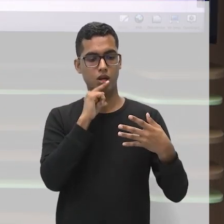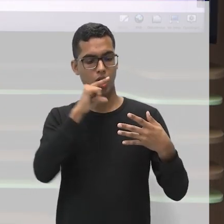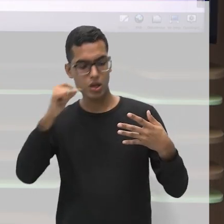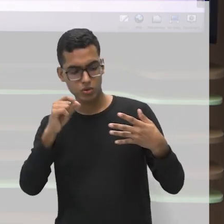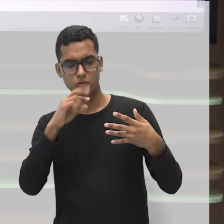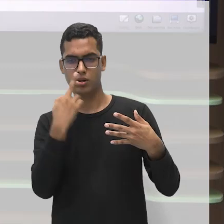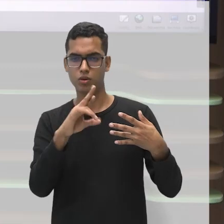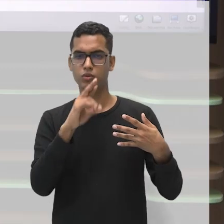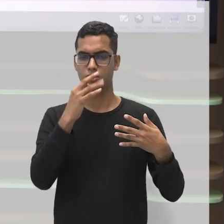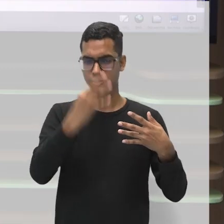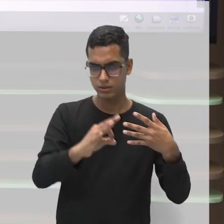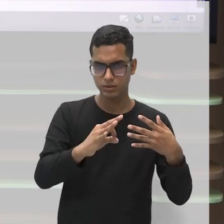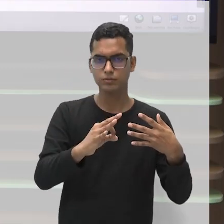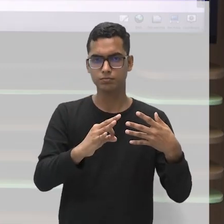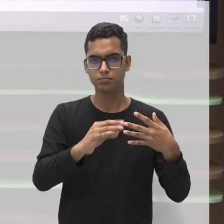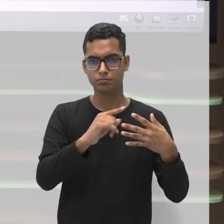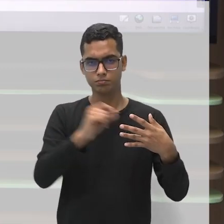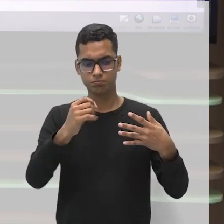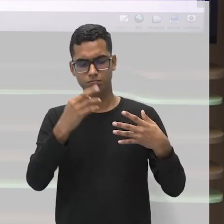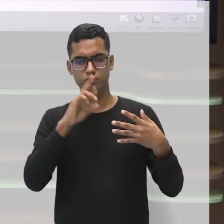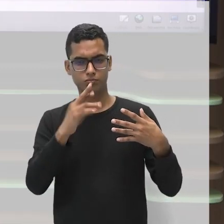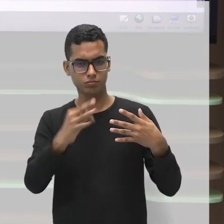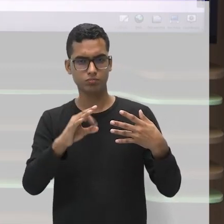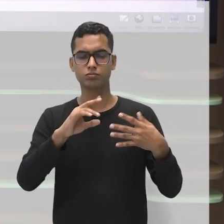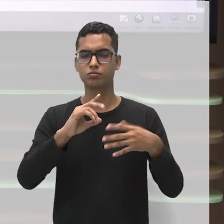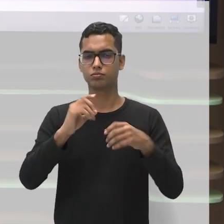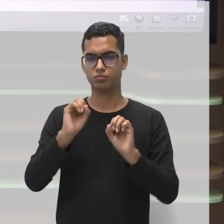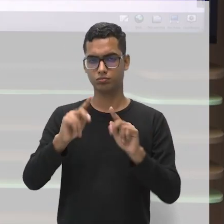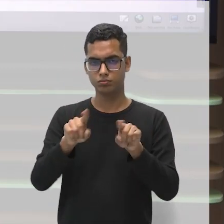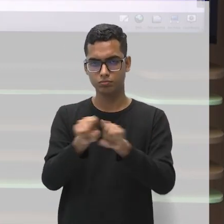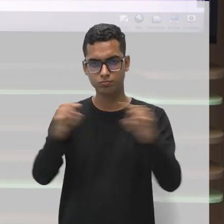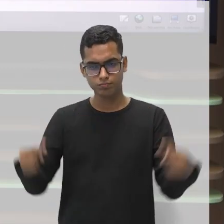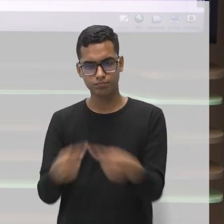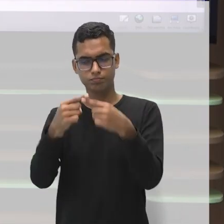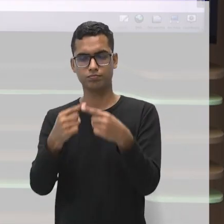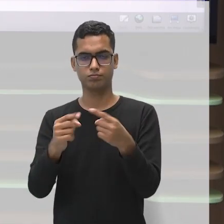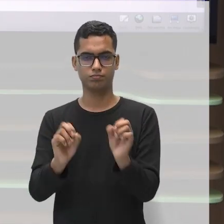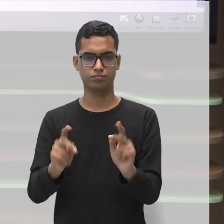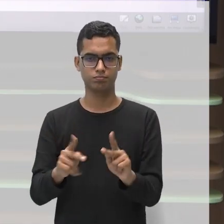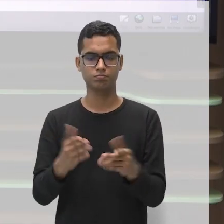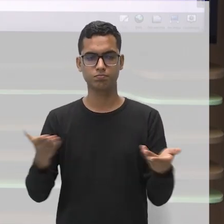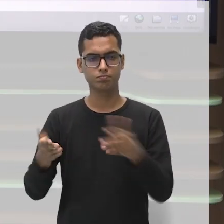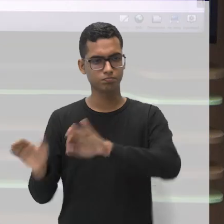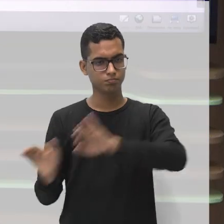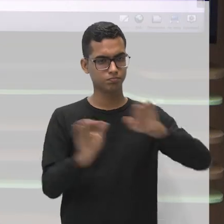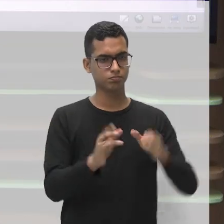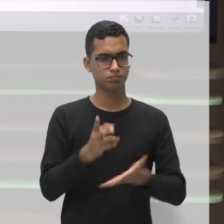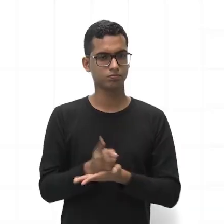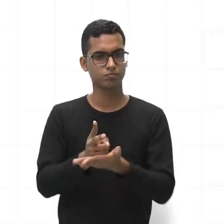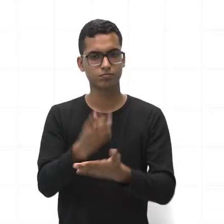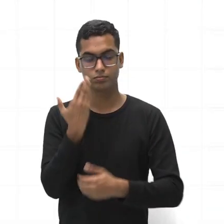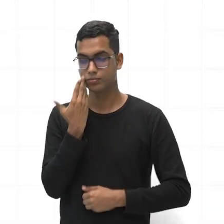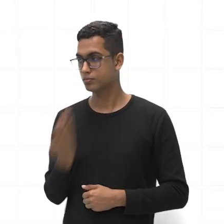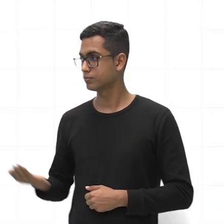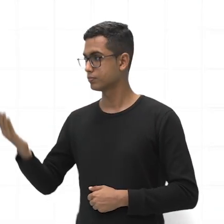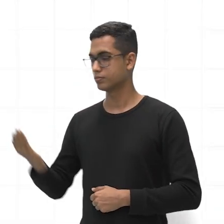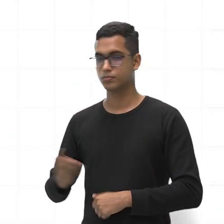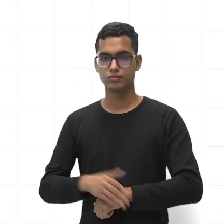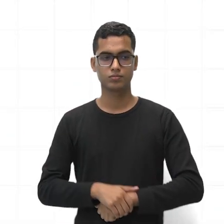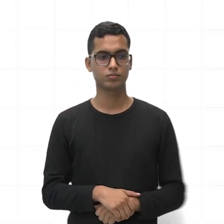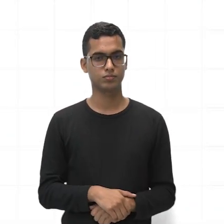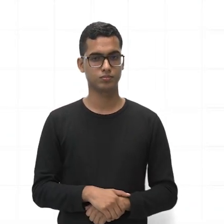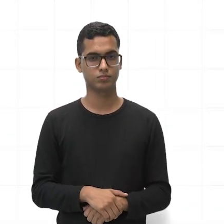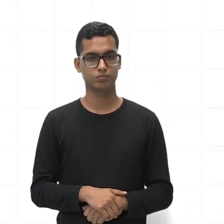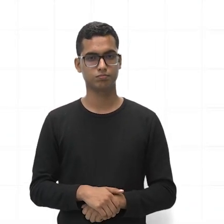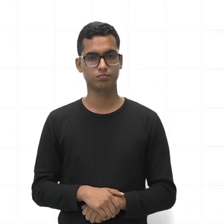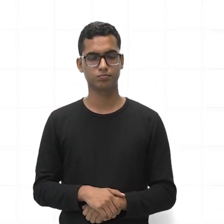que porventura esteja fazendo parte das alternativas da questão. Beleza, vamos continuando. Coleta